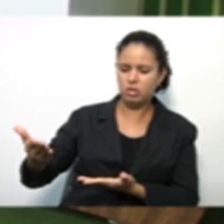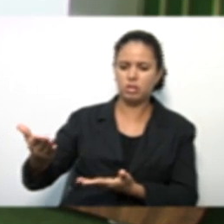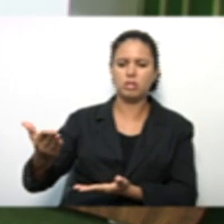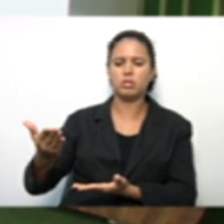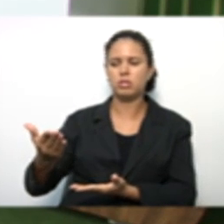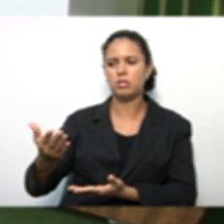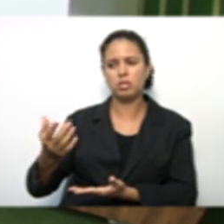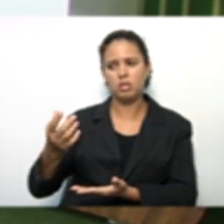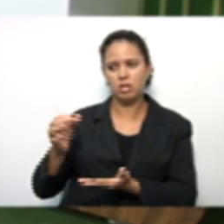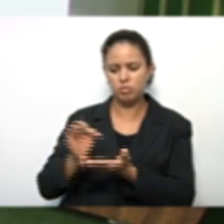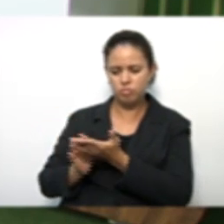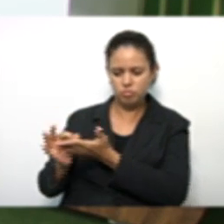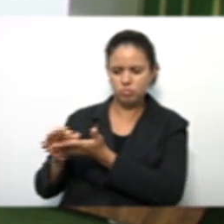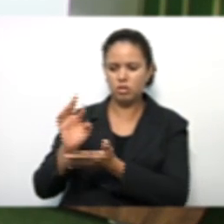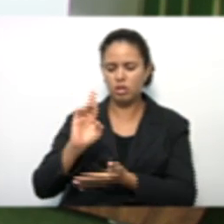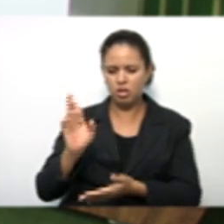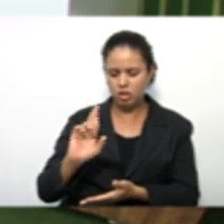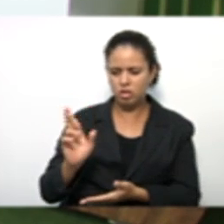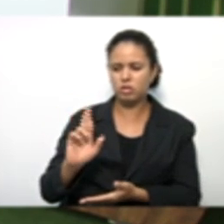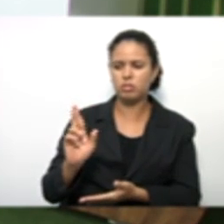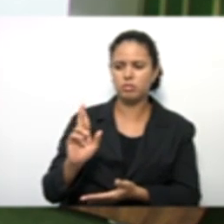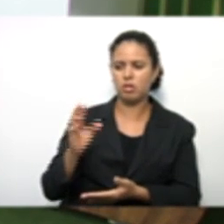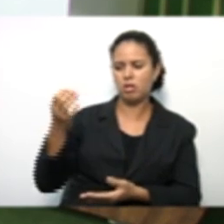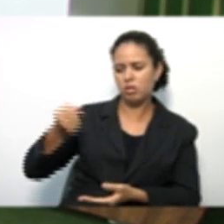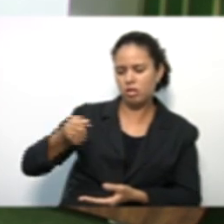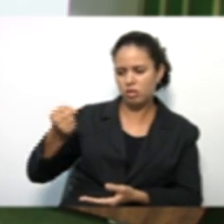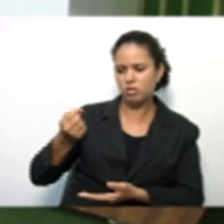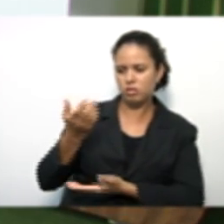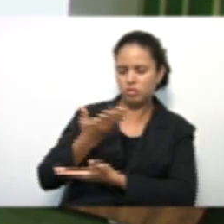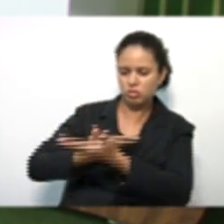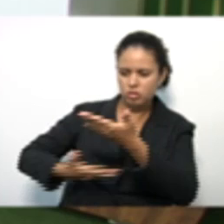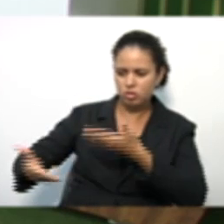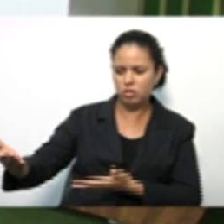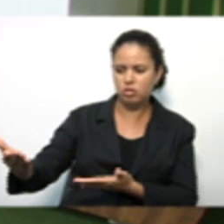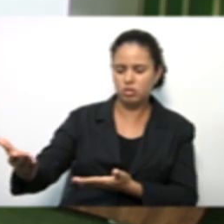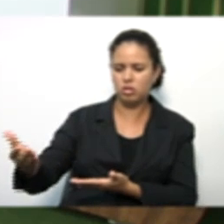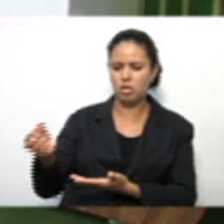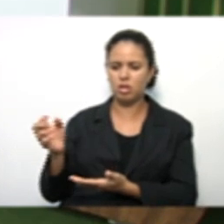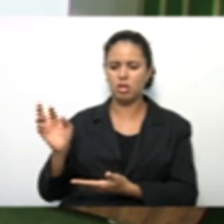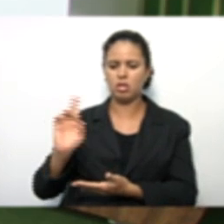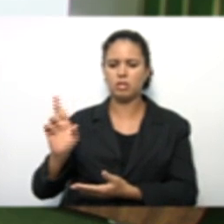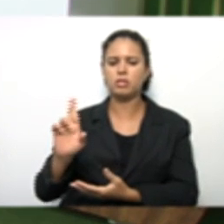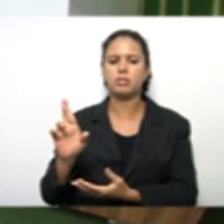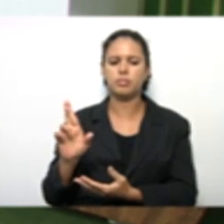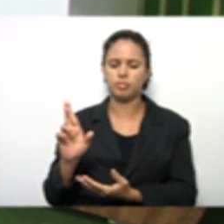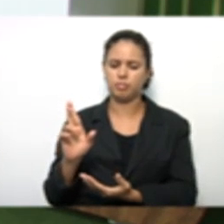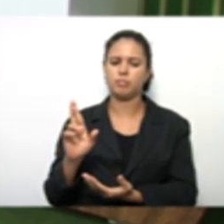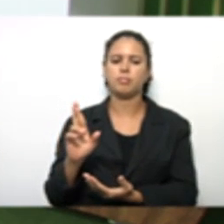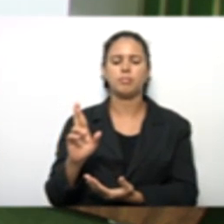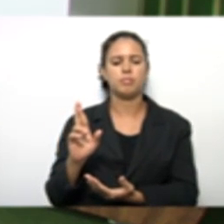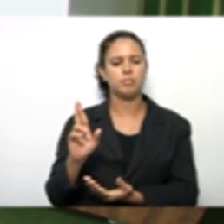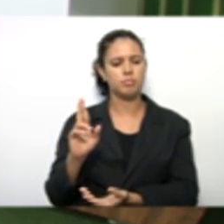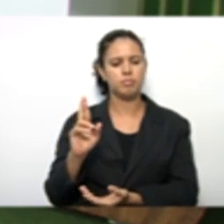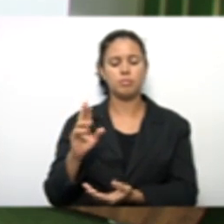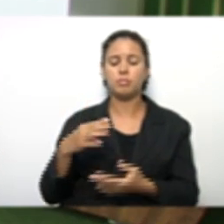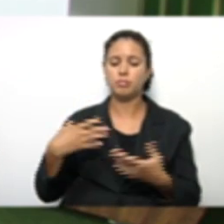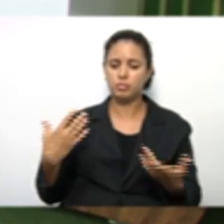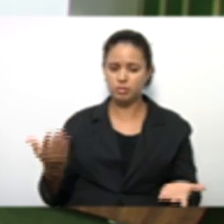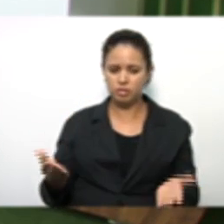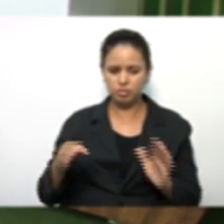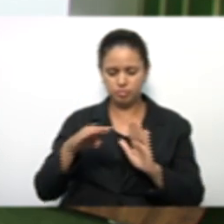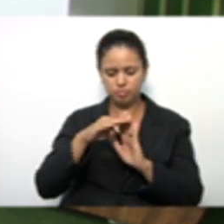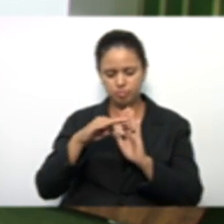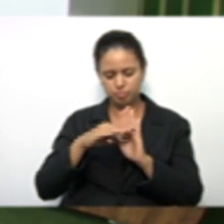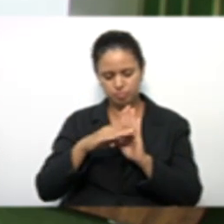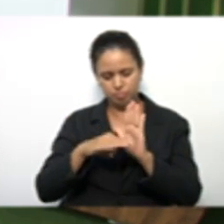cooperativa tem um parâmetro de entrega desse litro de leite. Então, o que que acontece? Com base naquele parâmetro,